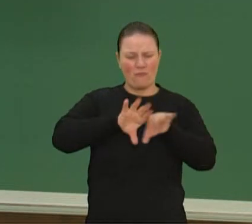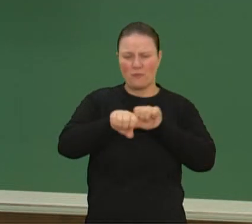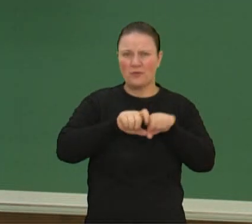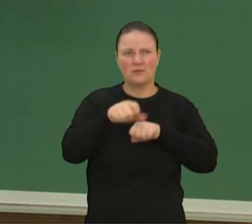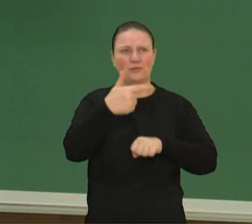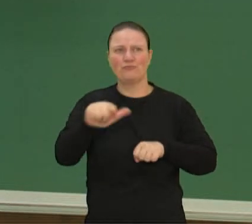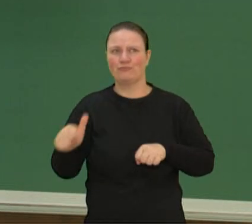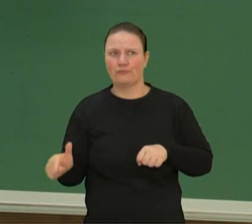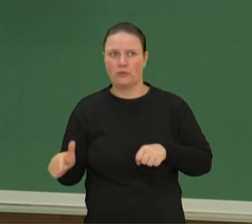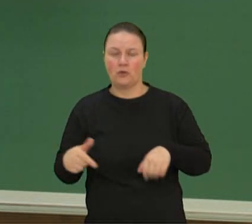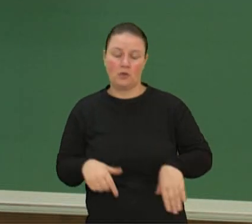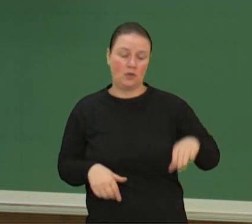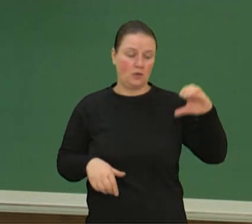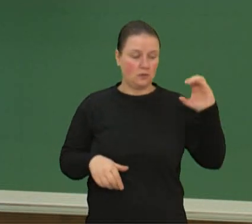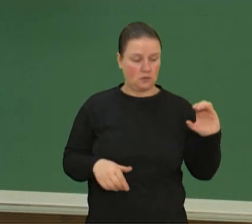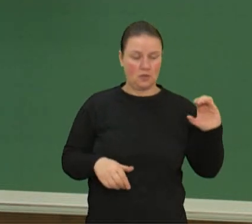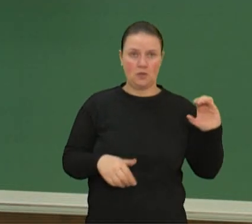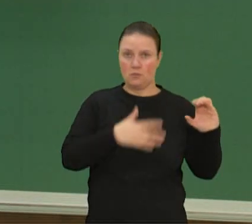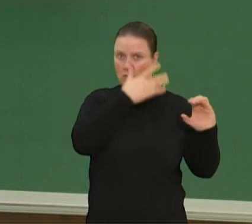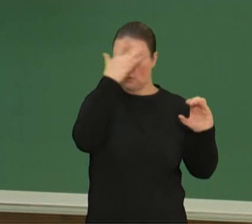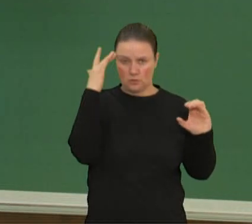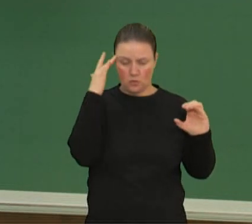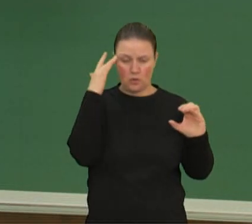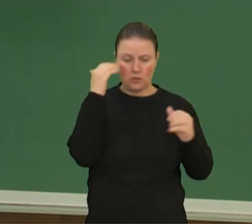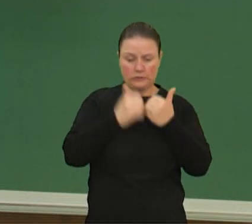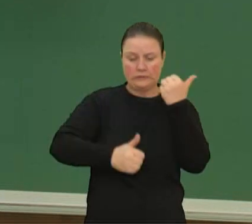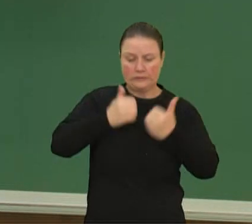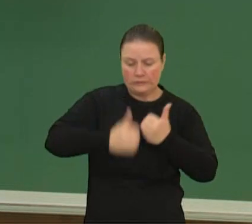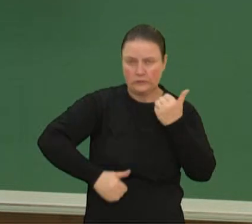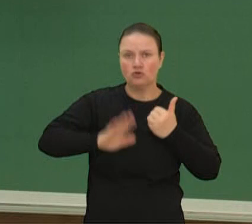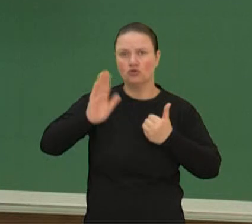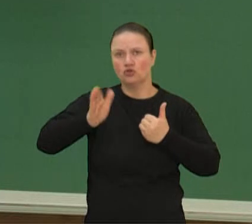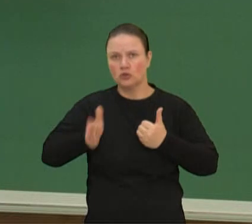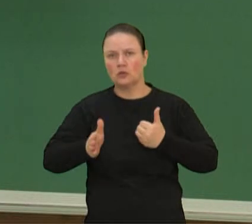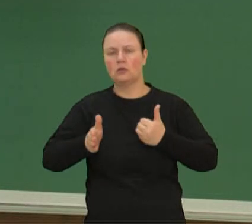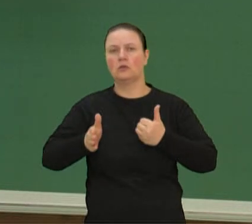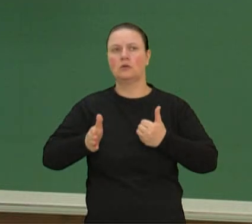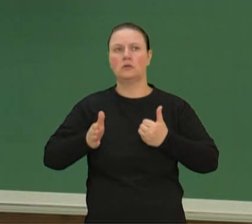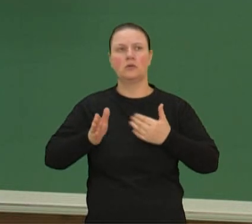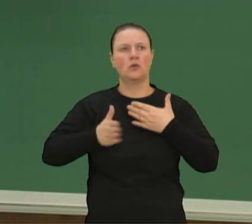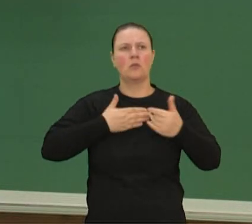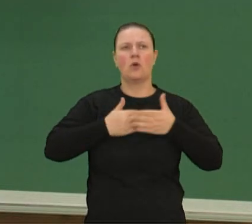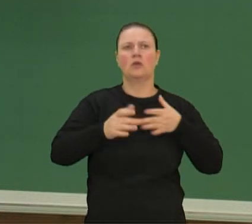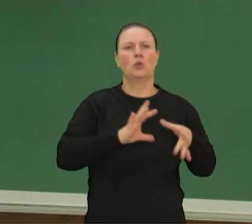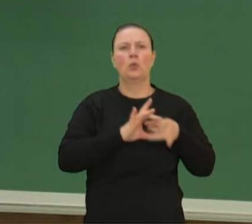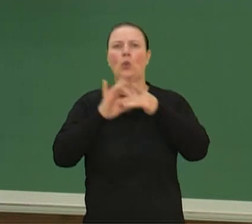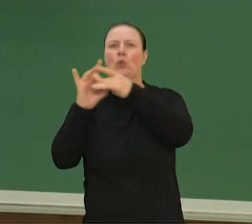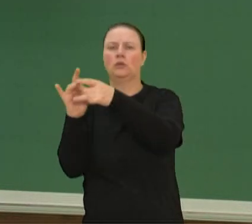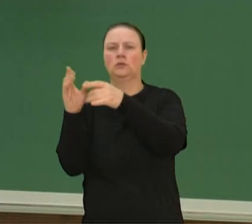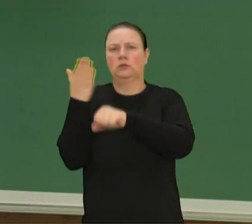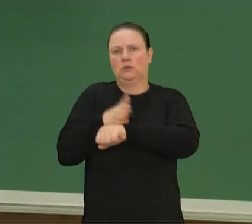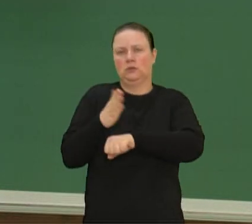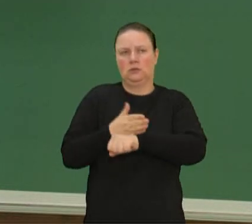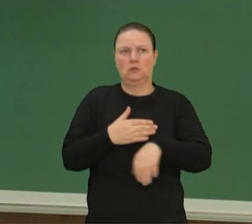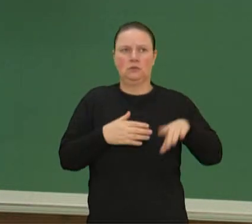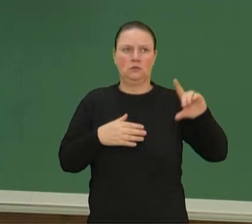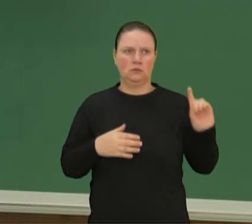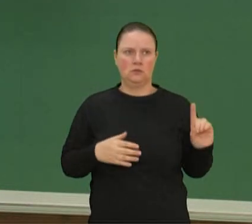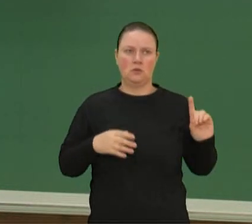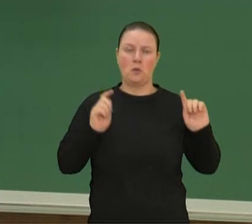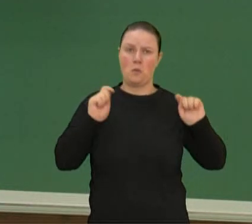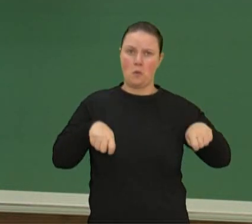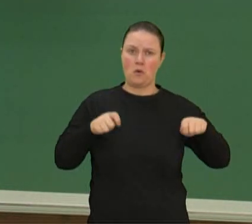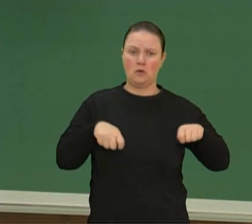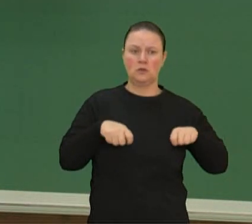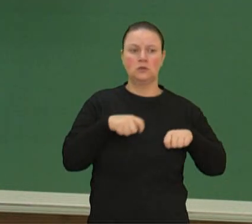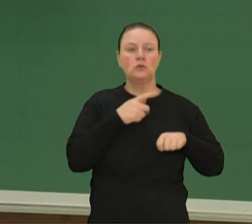Letra C. Atletas e não atletas devem consultar um profissional em qualquer contexto de treino. Letra D. Aplicar treinos retirados